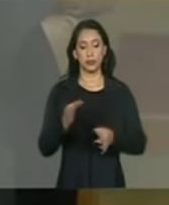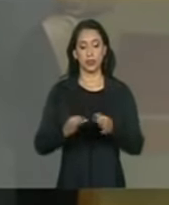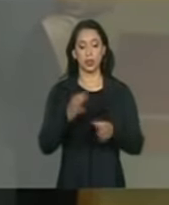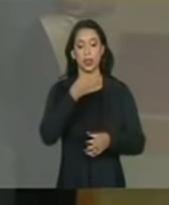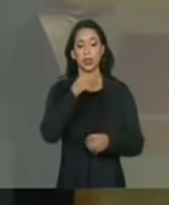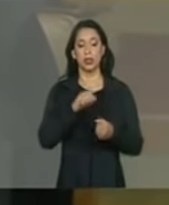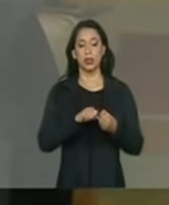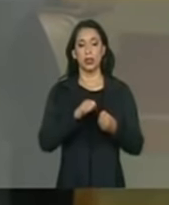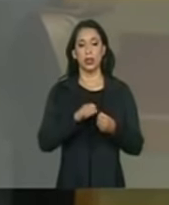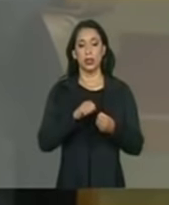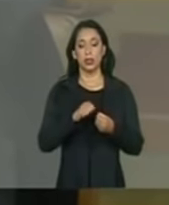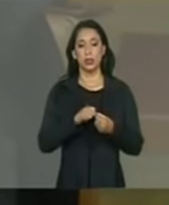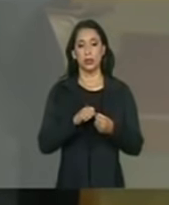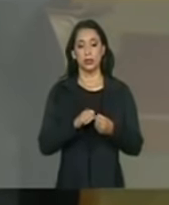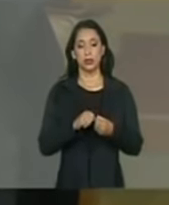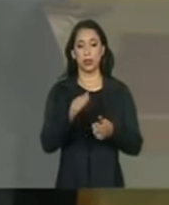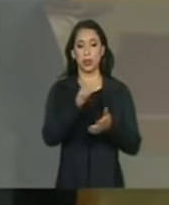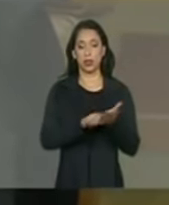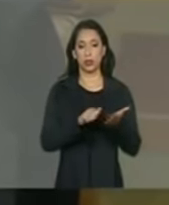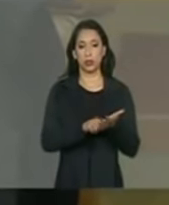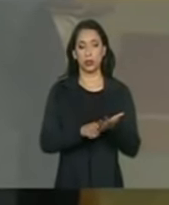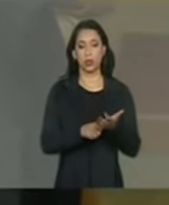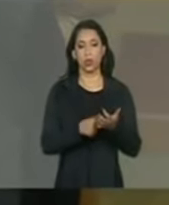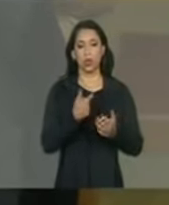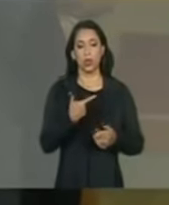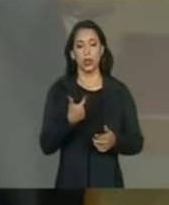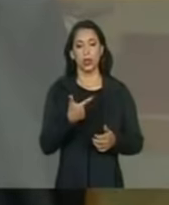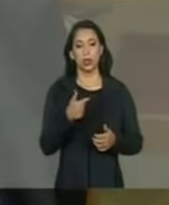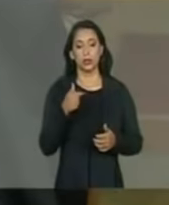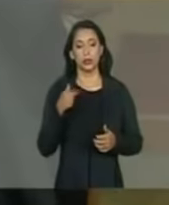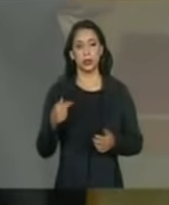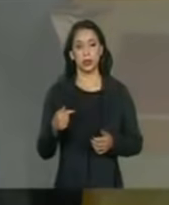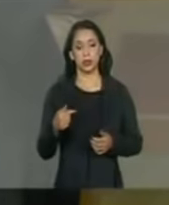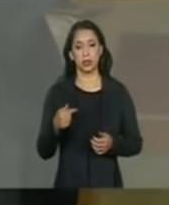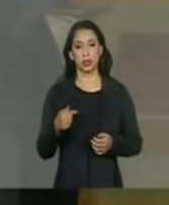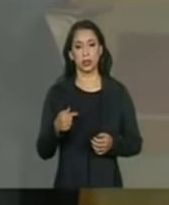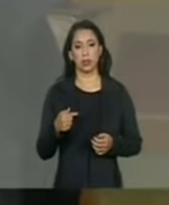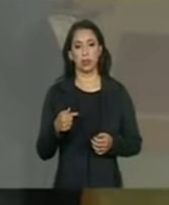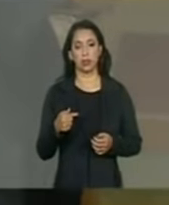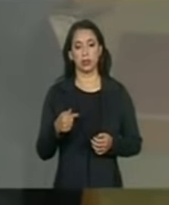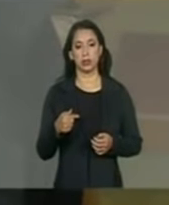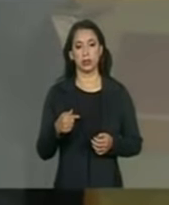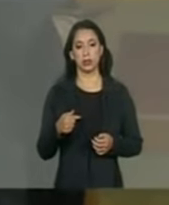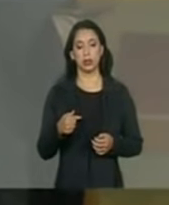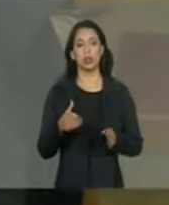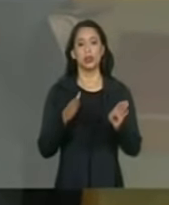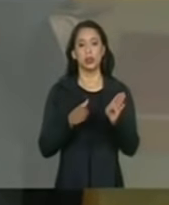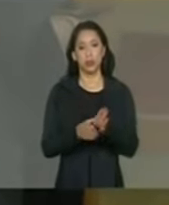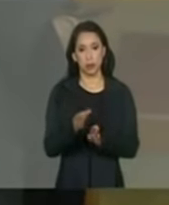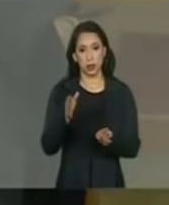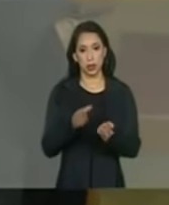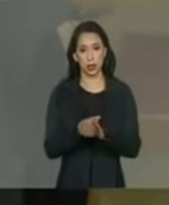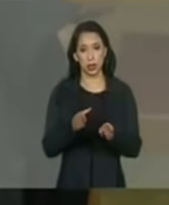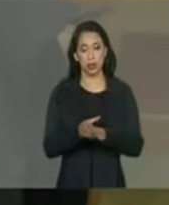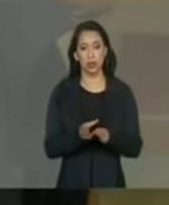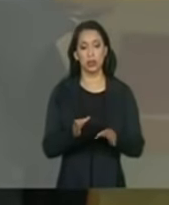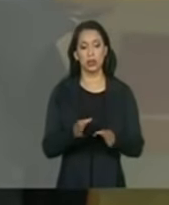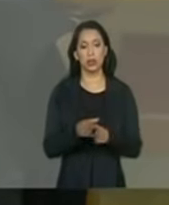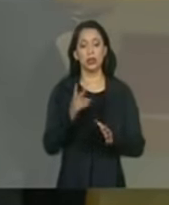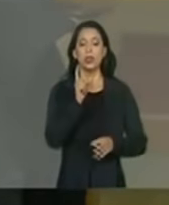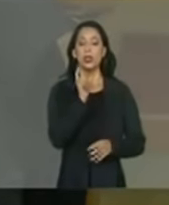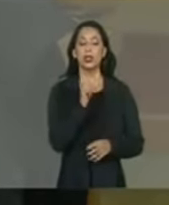autores agora em 2017 sob essa é sobre essa orientação e mencionando que